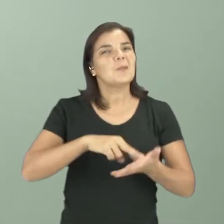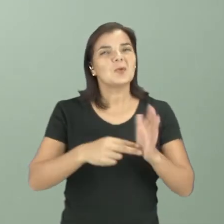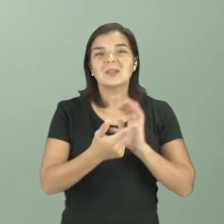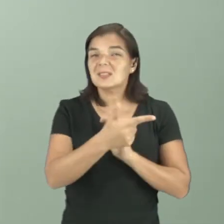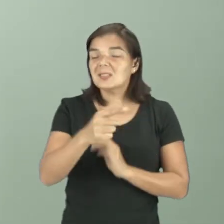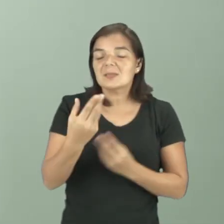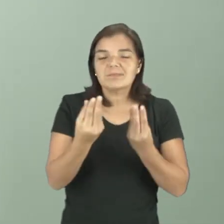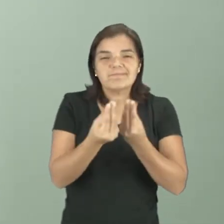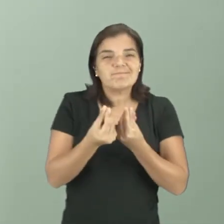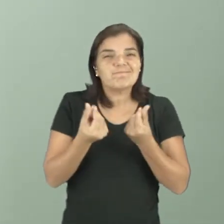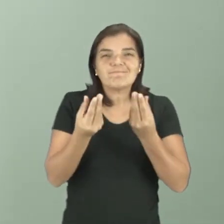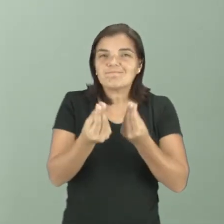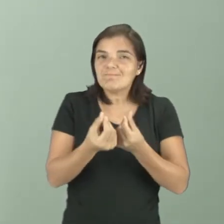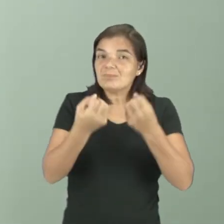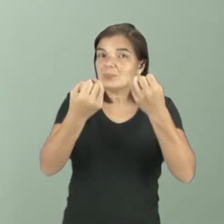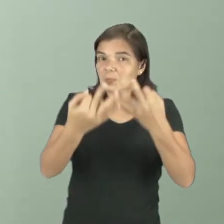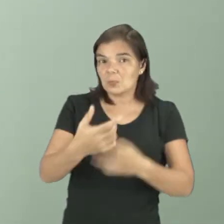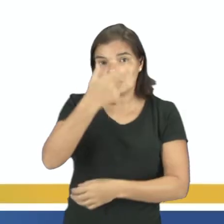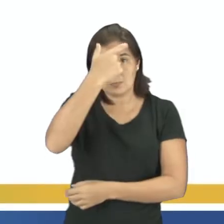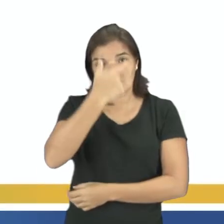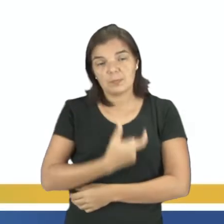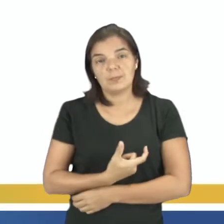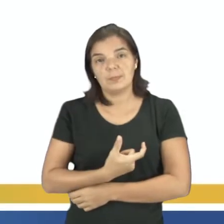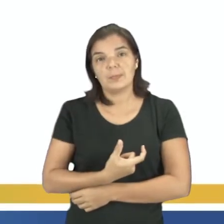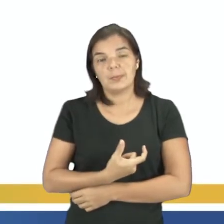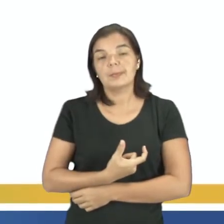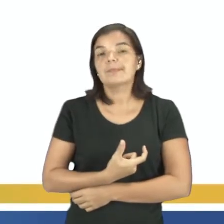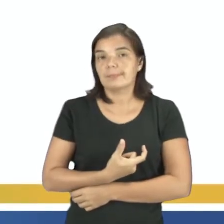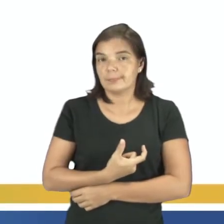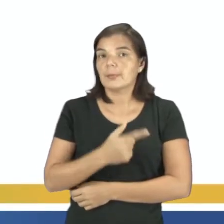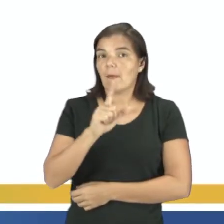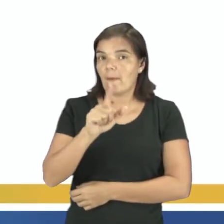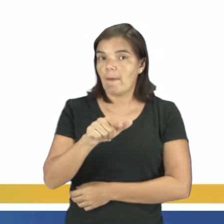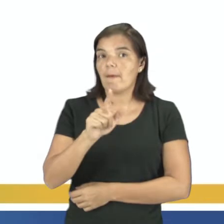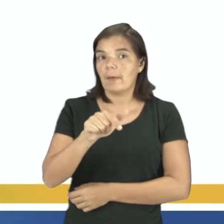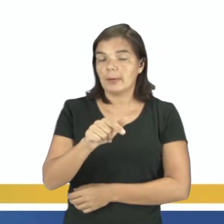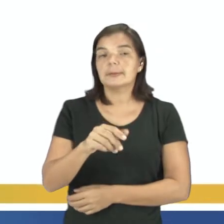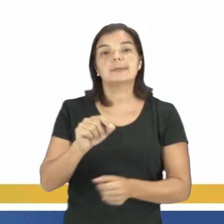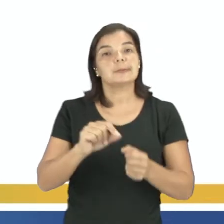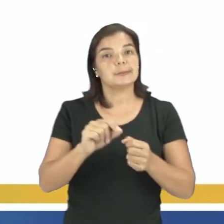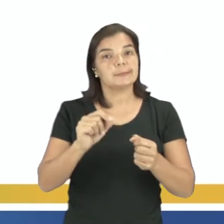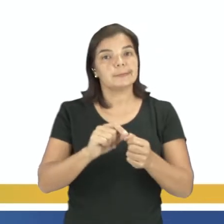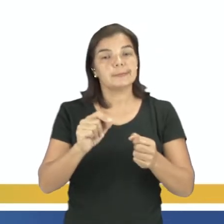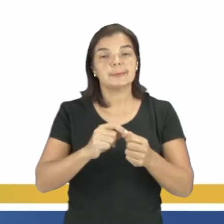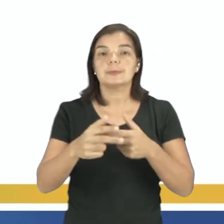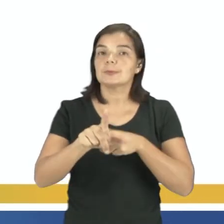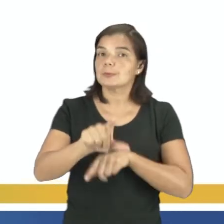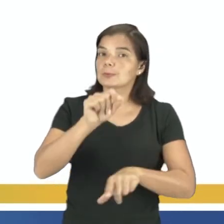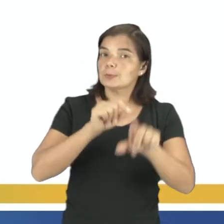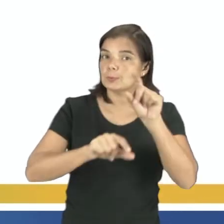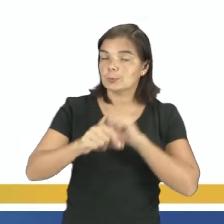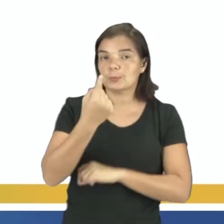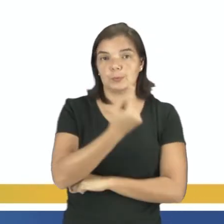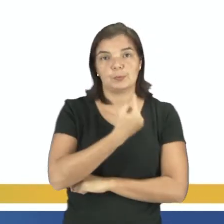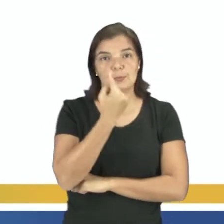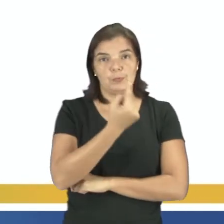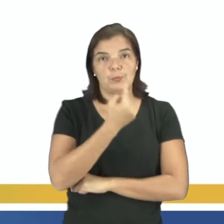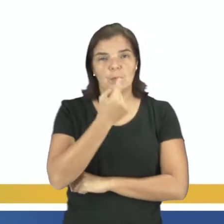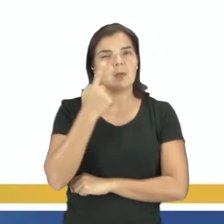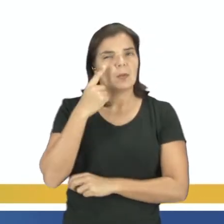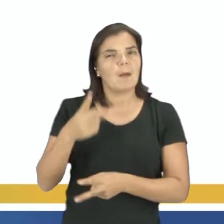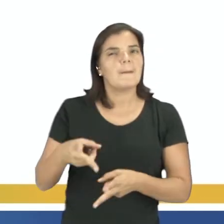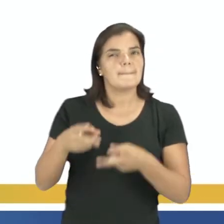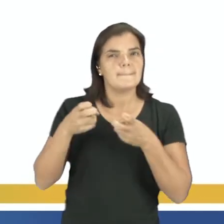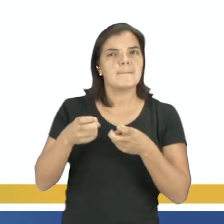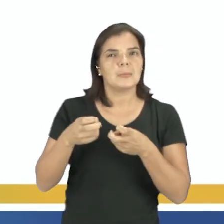uma essência que defina o ser humano é aquilo que ele faz de suas escolhas individuais. Tá